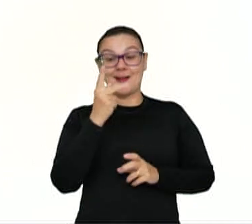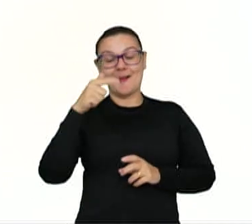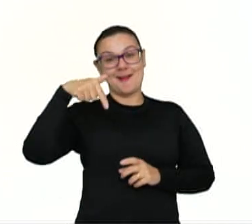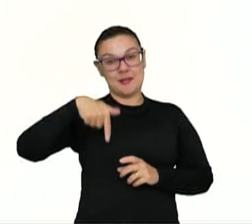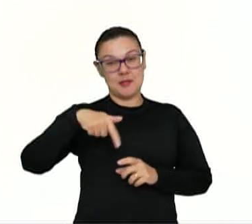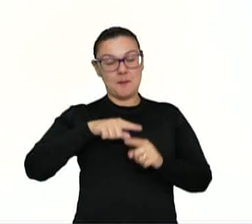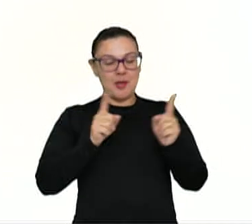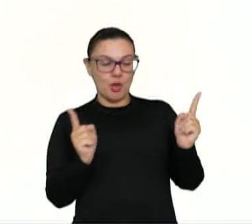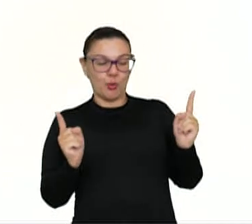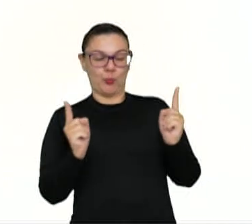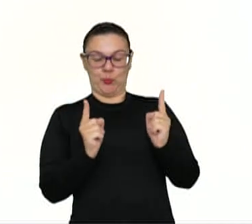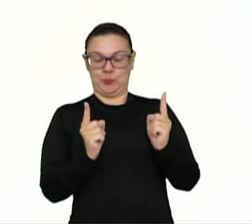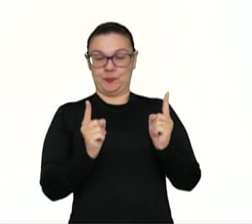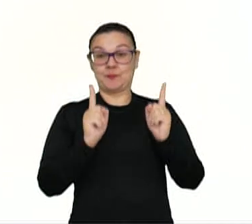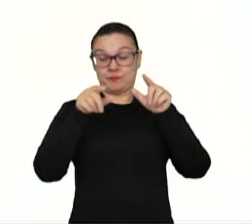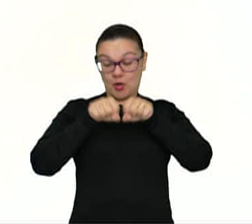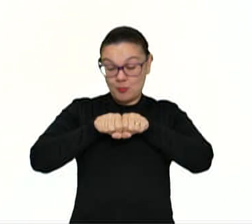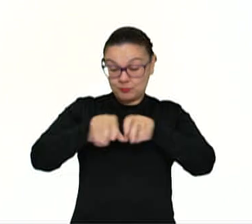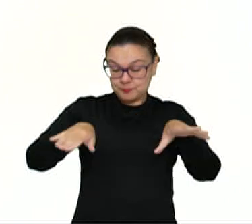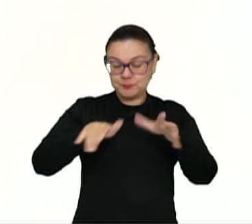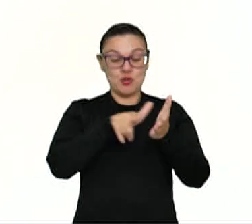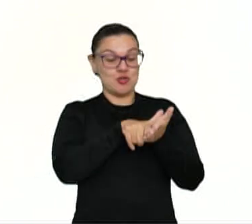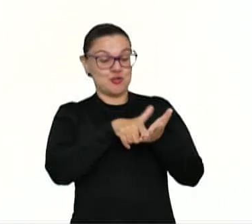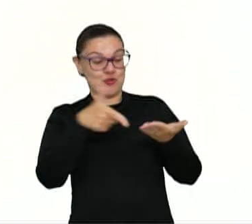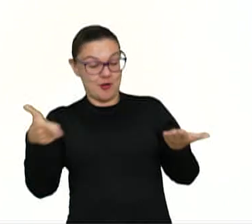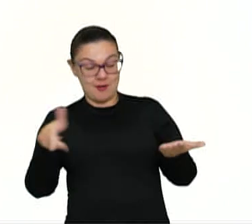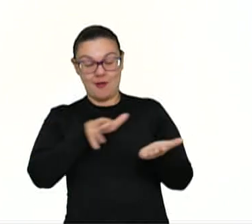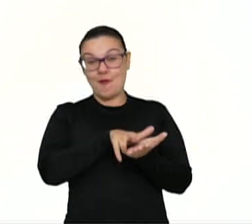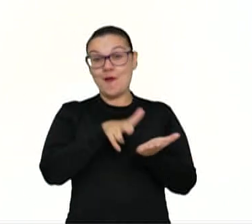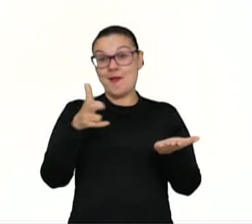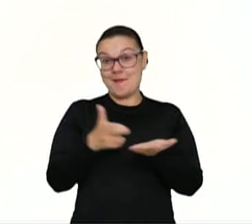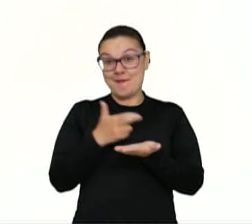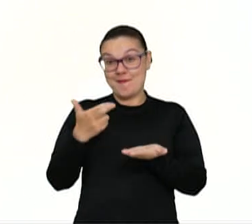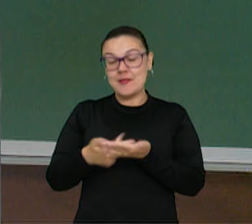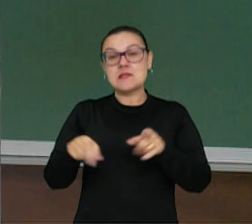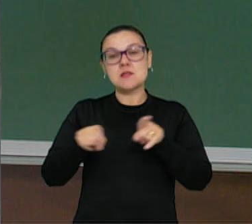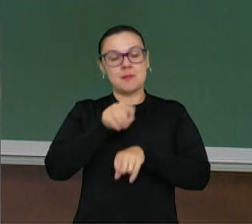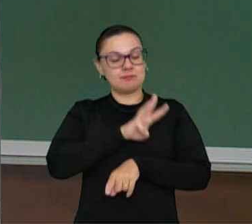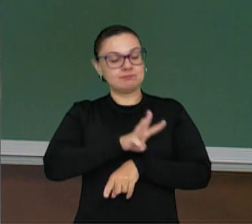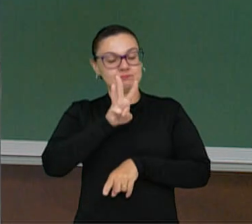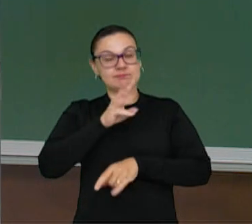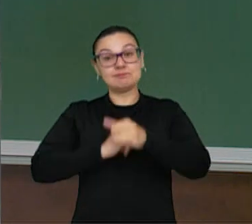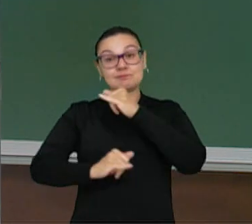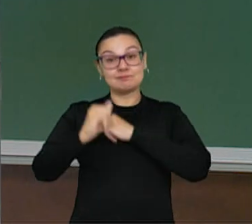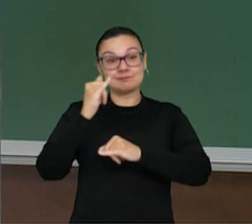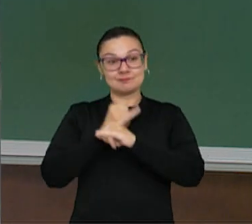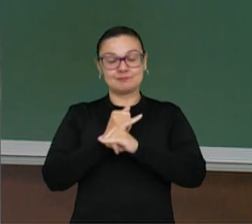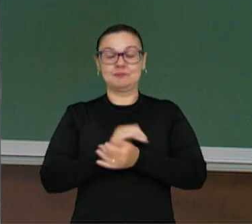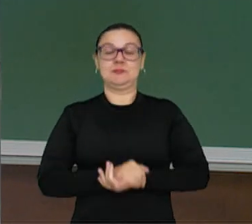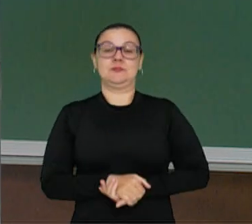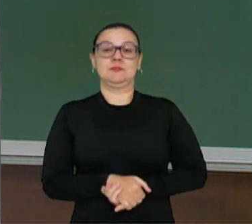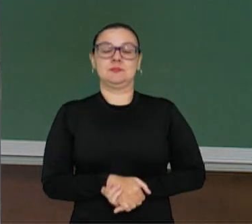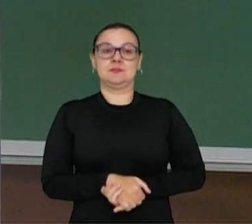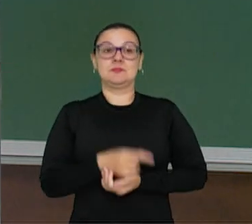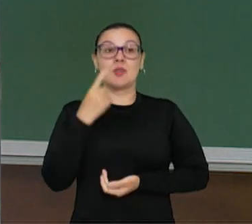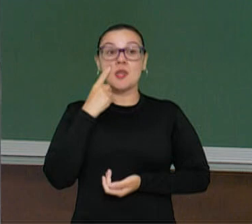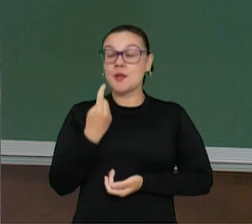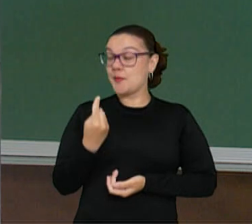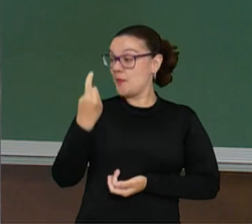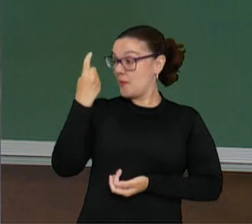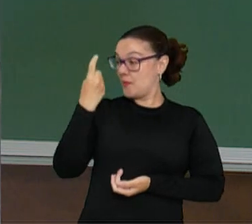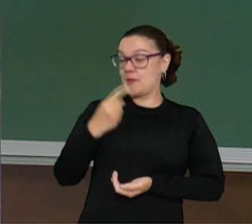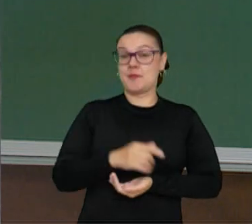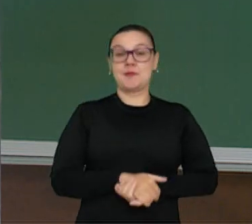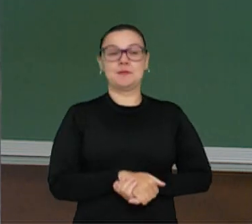bem mais curtas. Elas são divulgadas em jornais, em revistas e em sites da internet, tá bom? Olha só